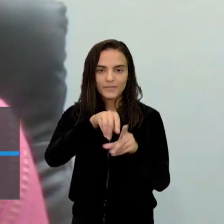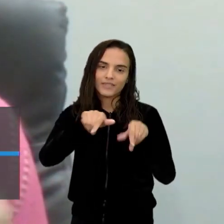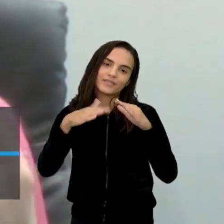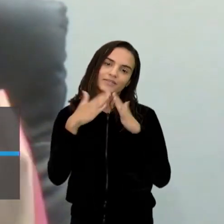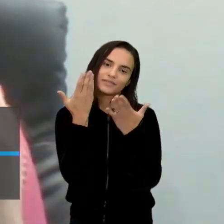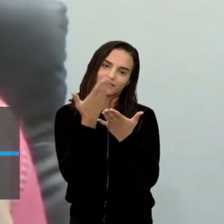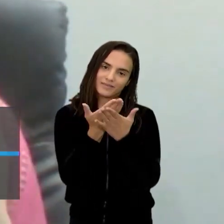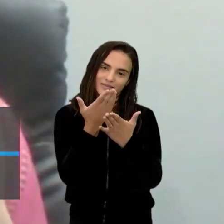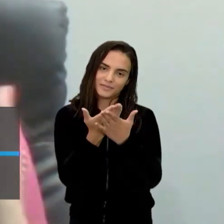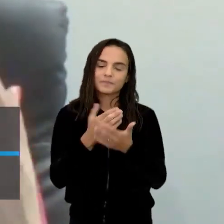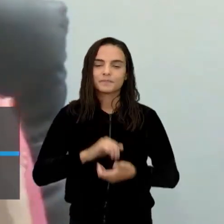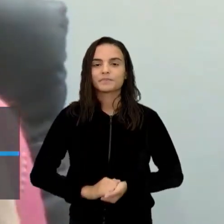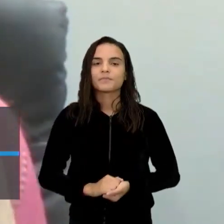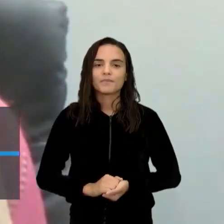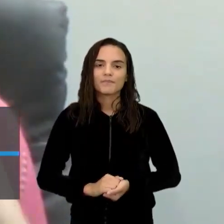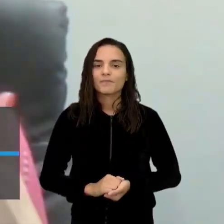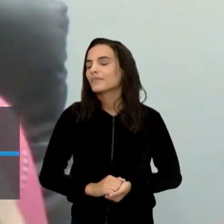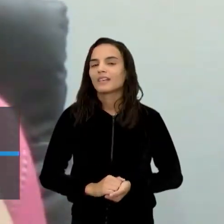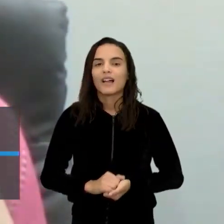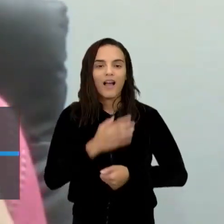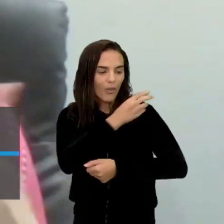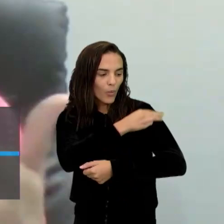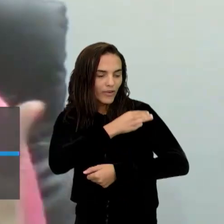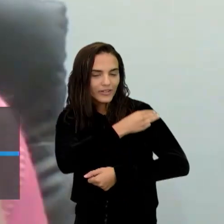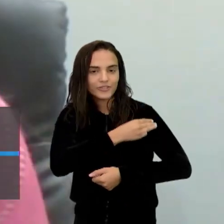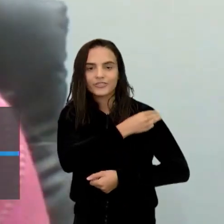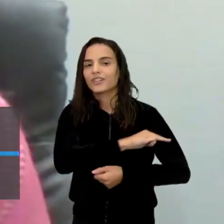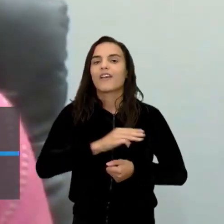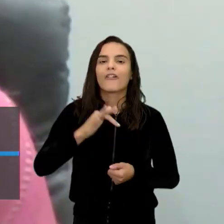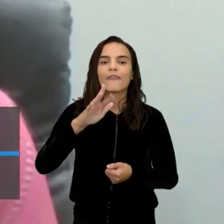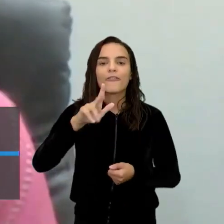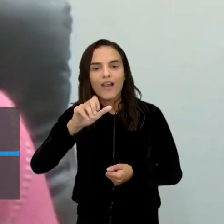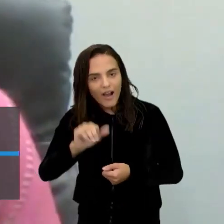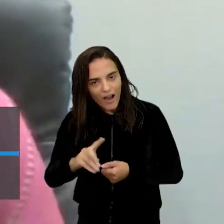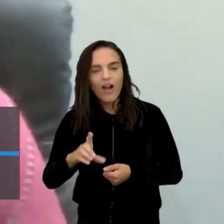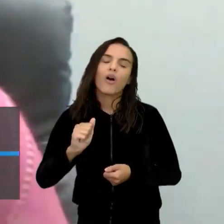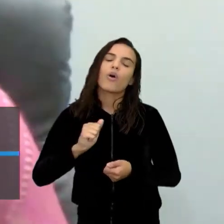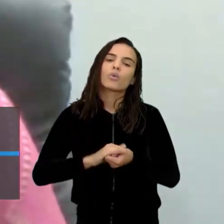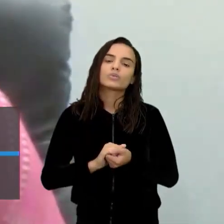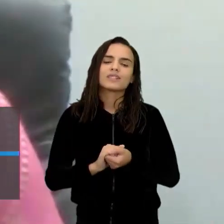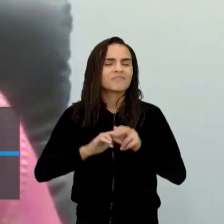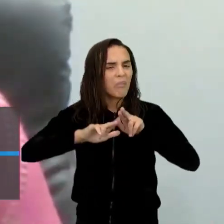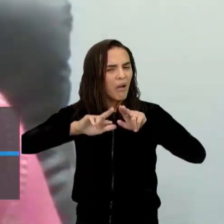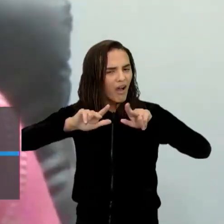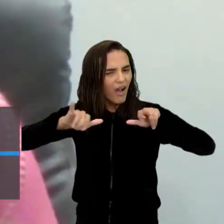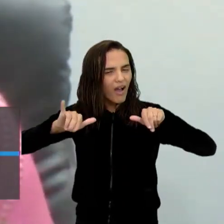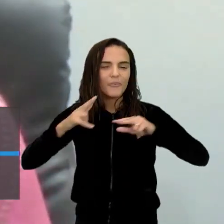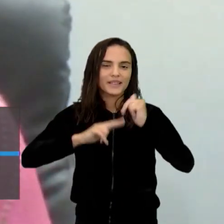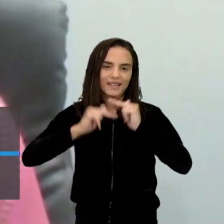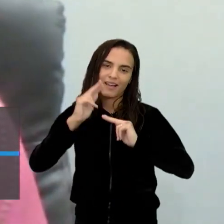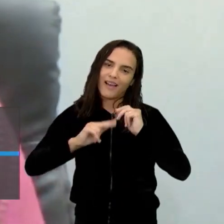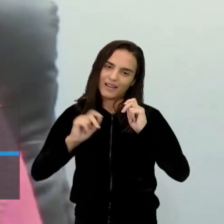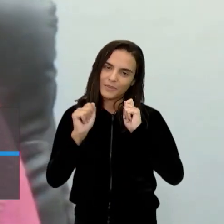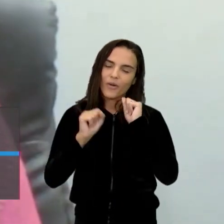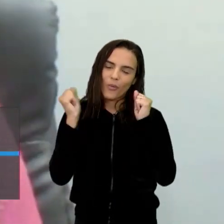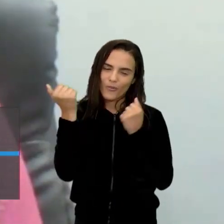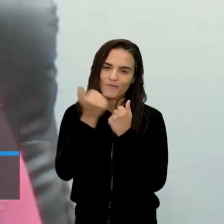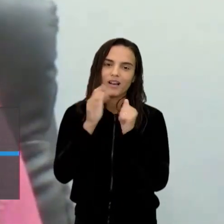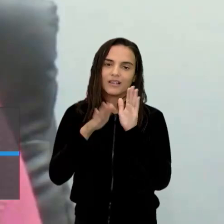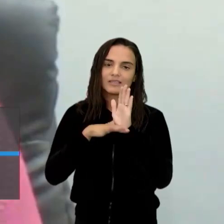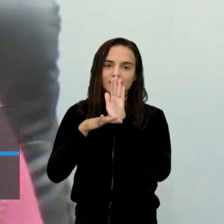ambiente escolar. Então, desde lenço umedecido, álcool em gel, fralda, tá? Aí eu listo os materiais que